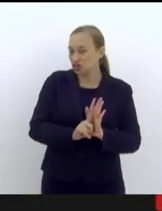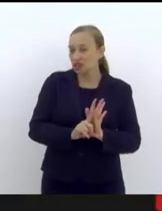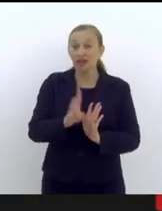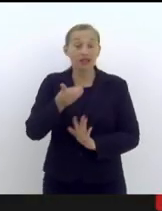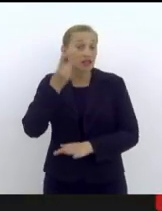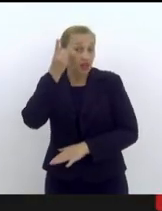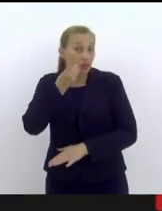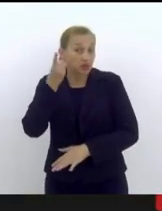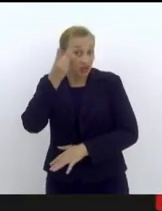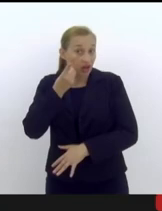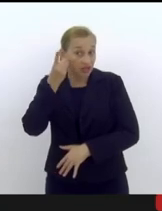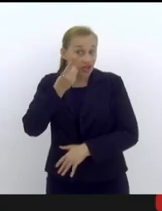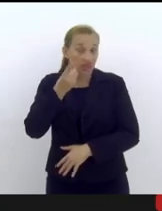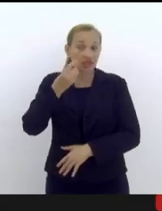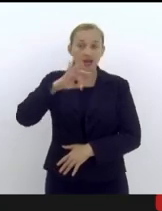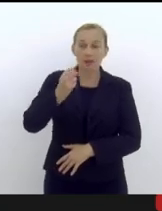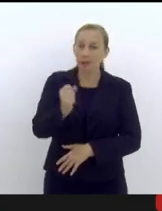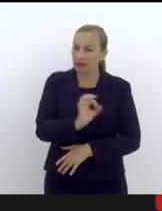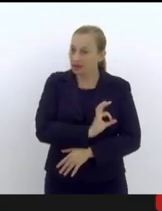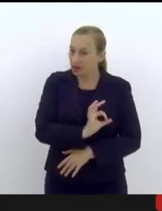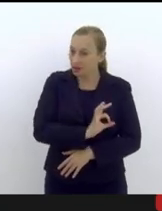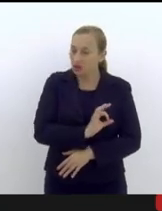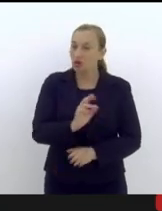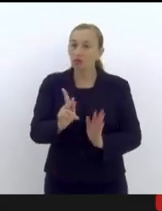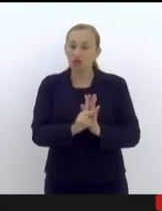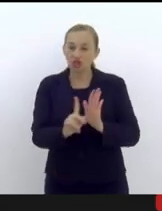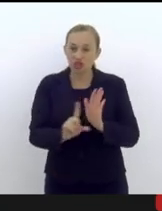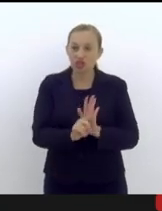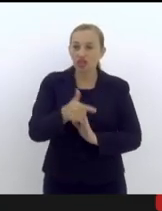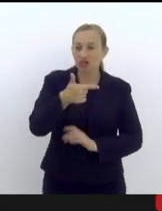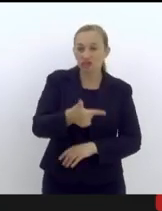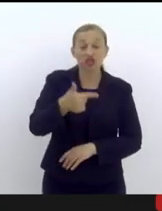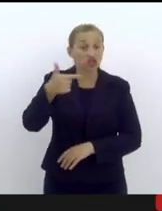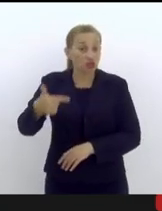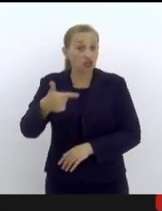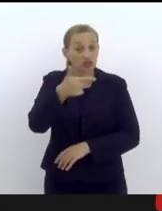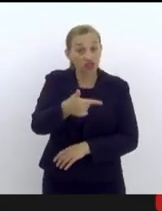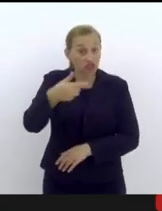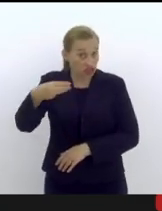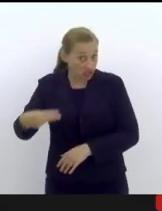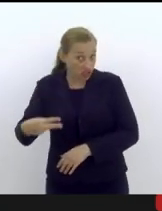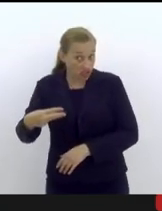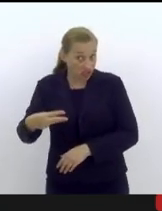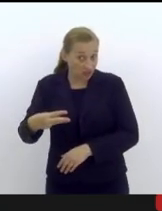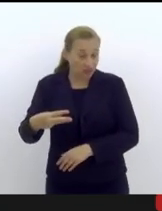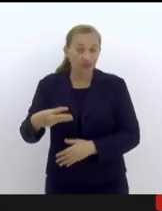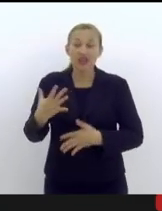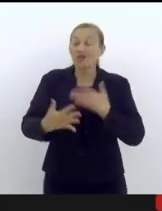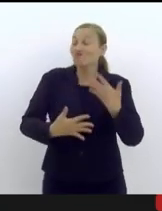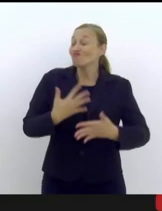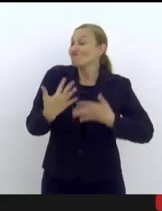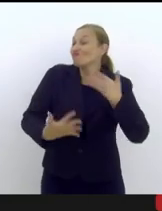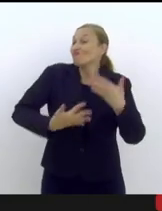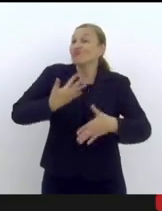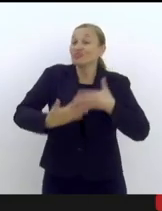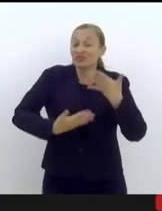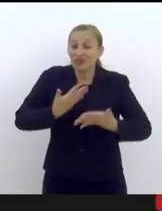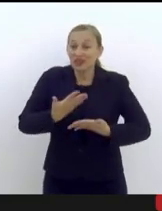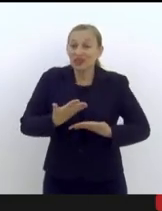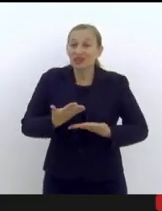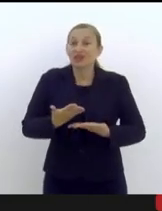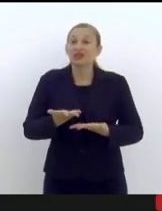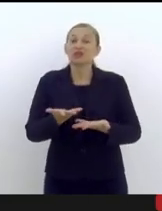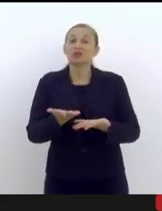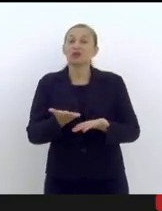da nova deputada Marta Rocha projeto de lei 22 23 é com muita satisfação que eu posso